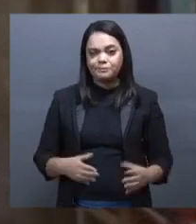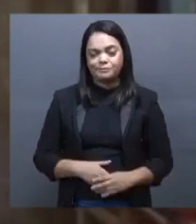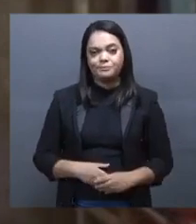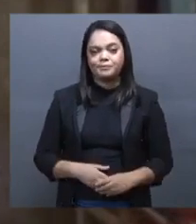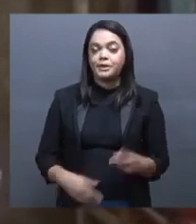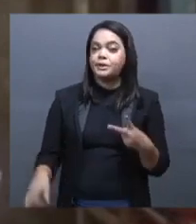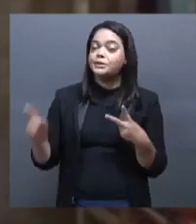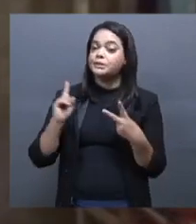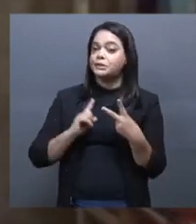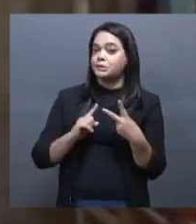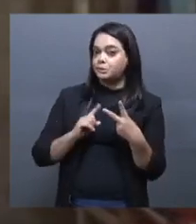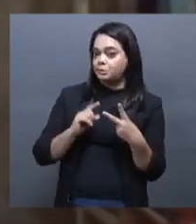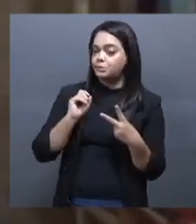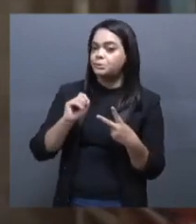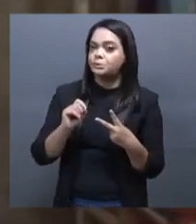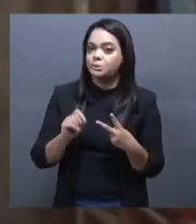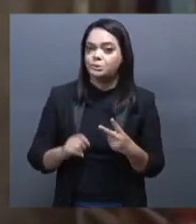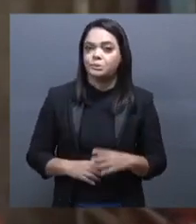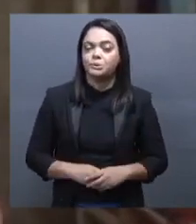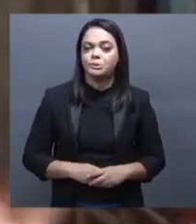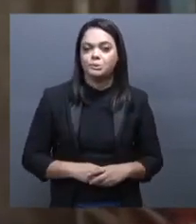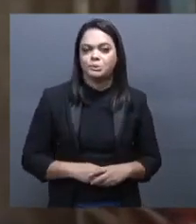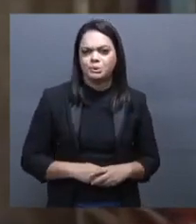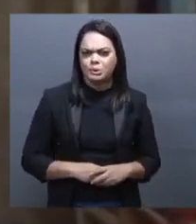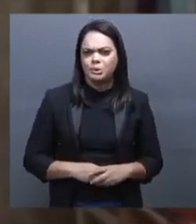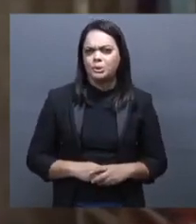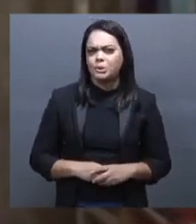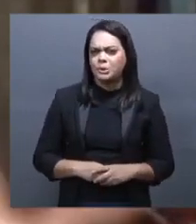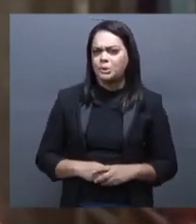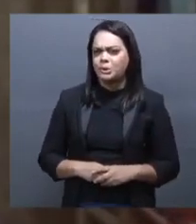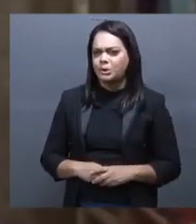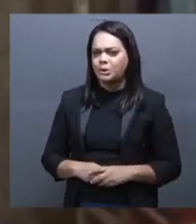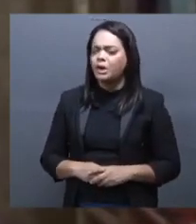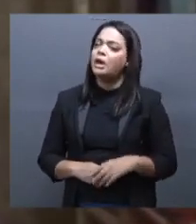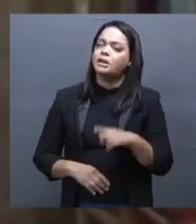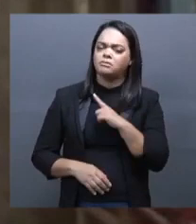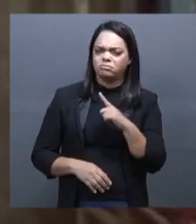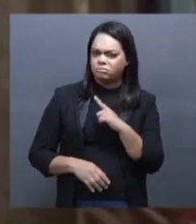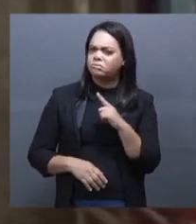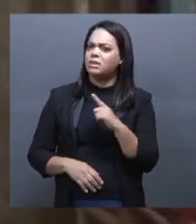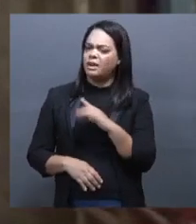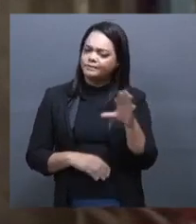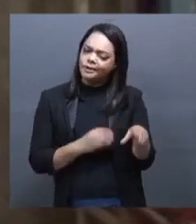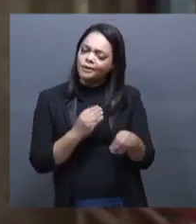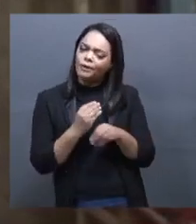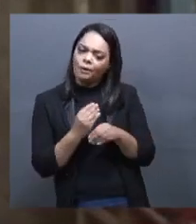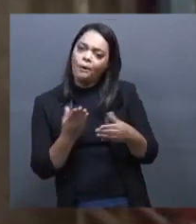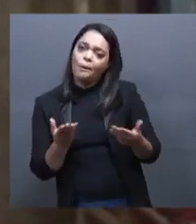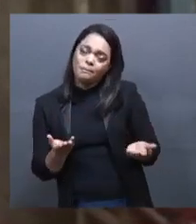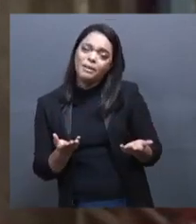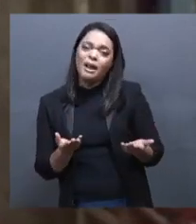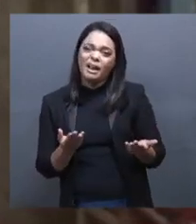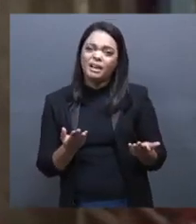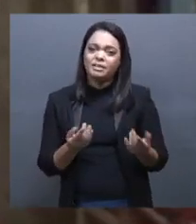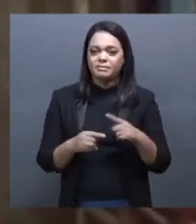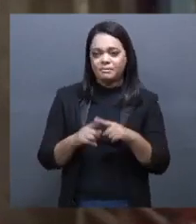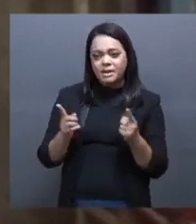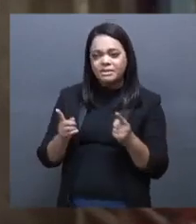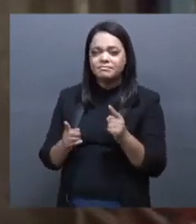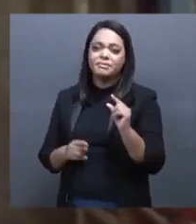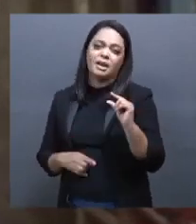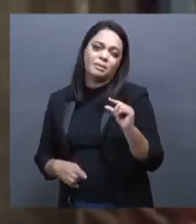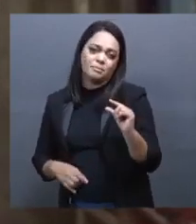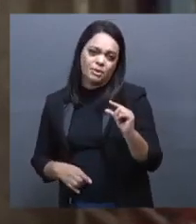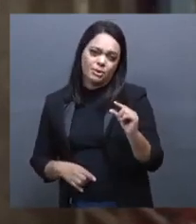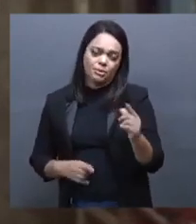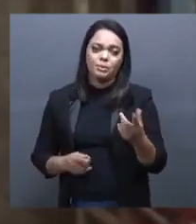Em segundo lugar, tá? Apesar do incremento ainda há uma insuficiência,